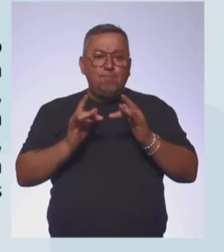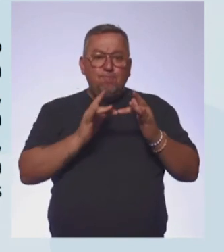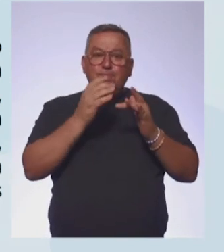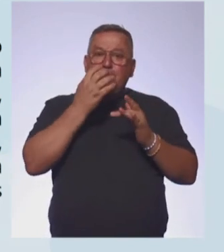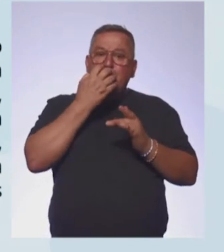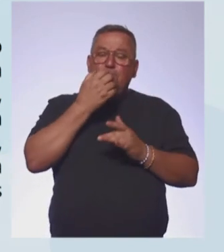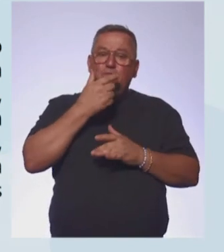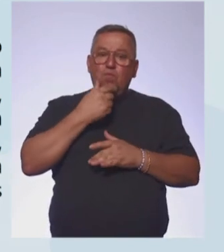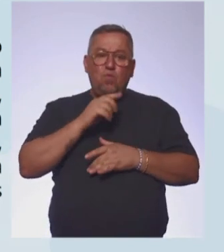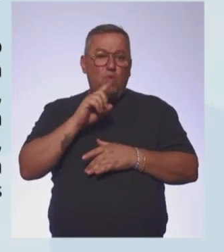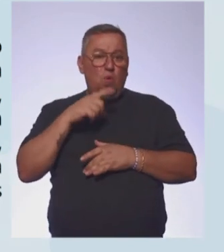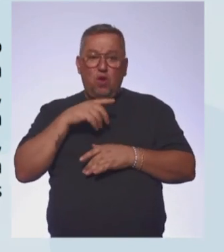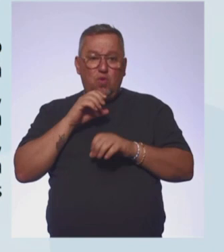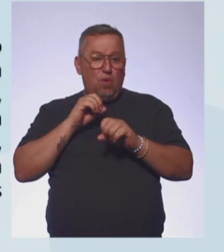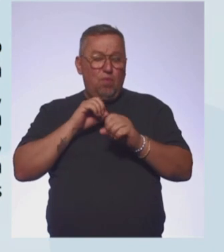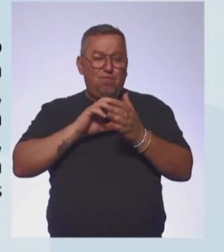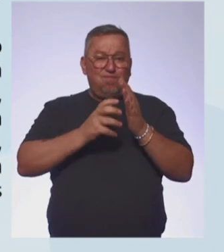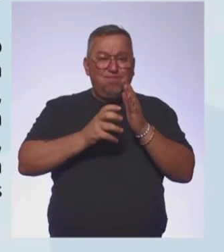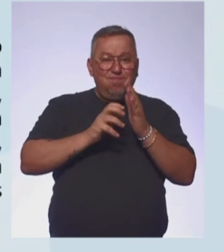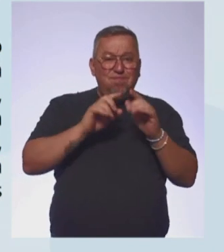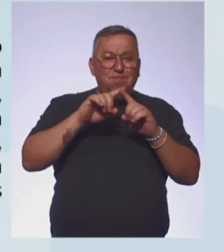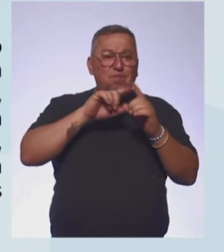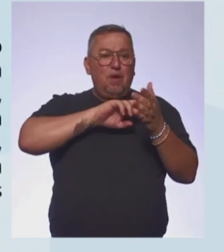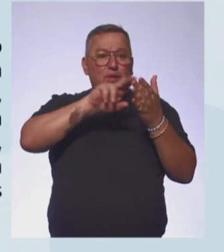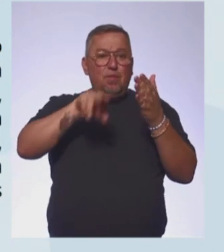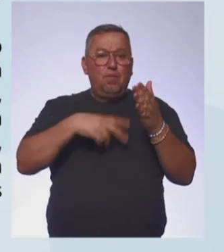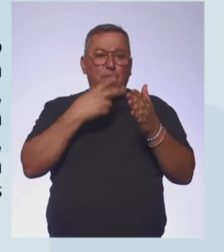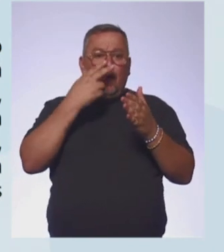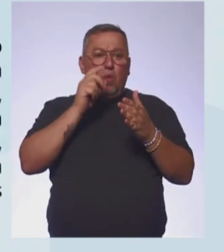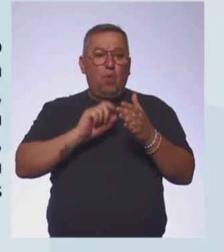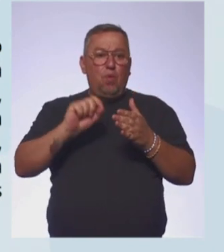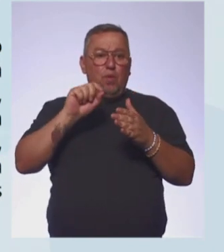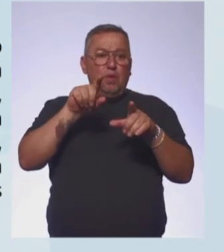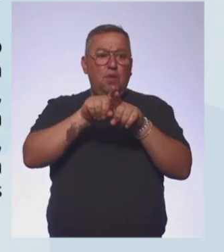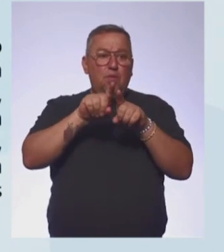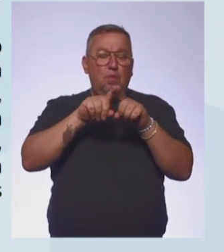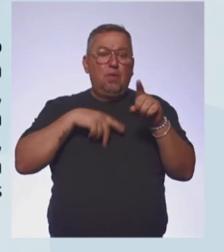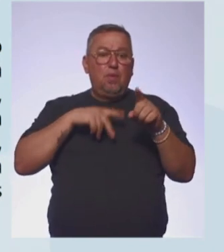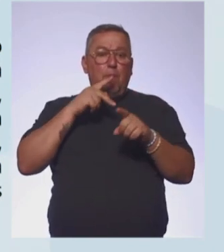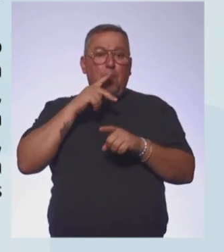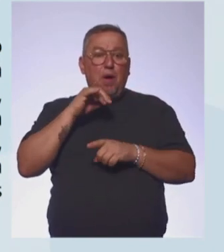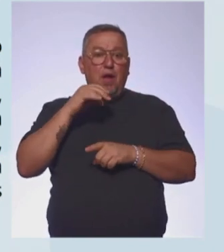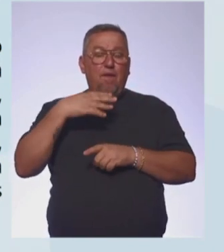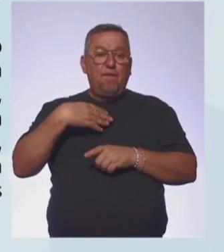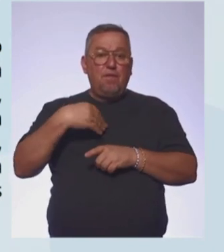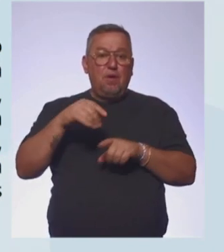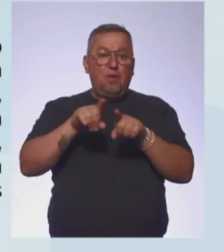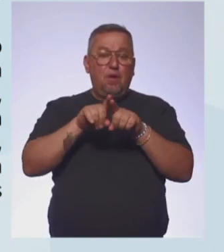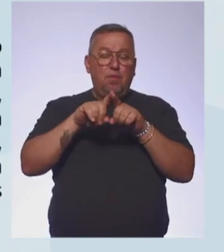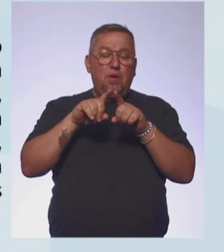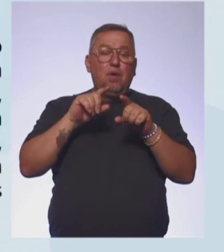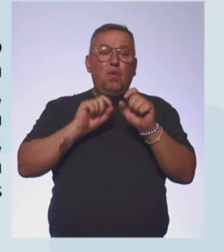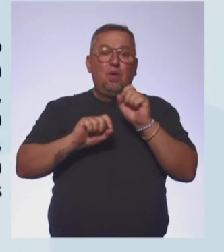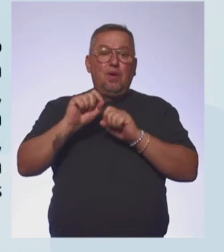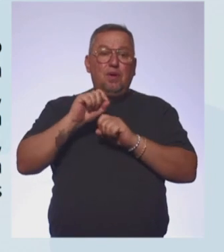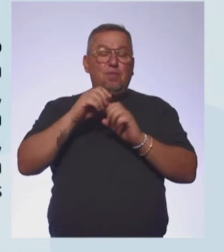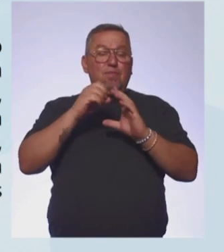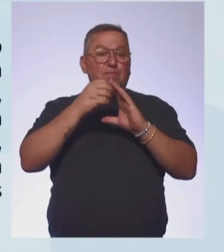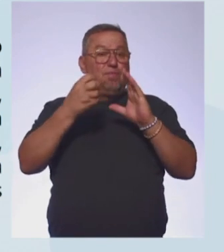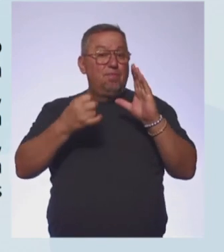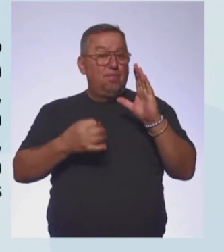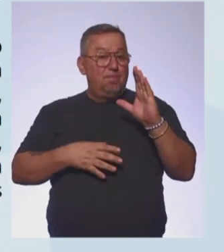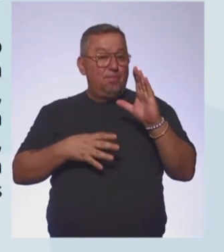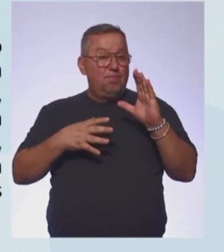não é apenas instrumental, tendo bastante semelhança àquela estabelecida entre pais e filhos, havendo, portanto, características